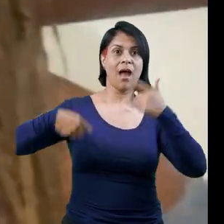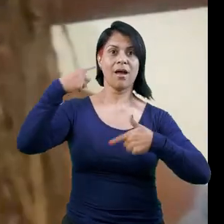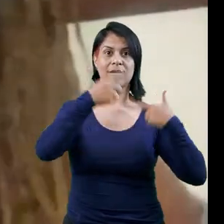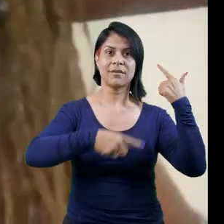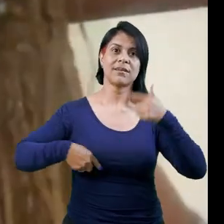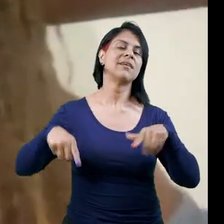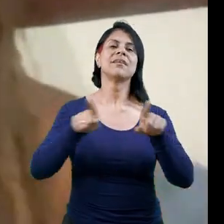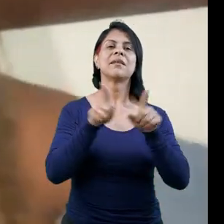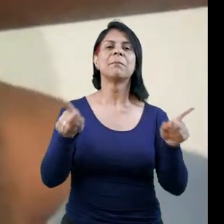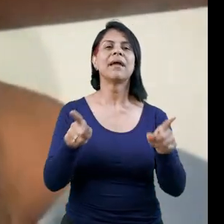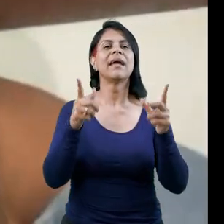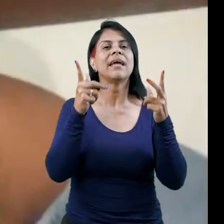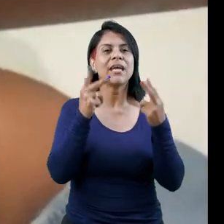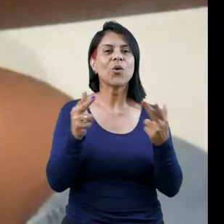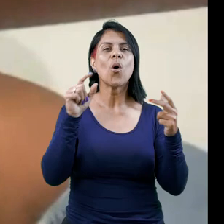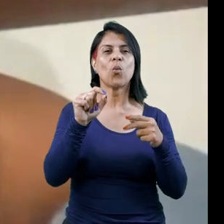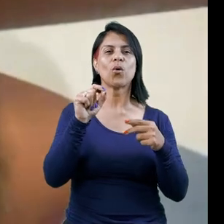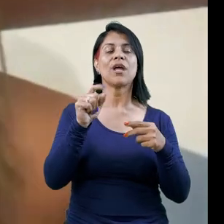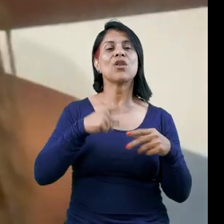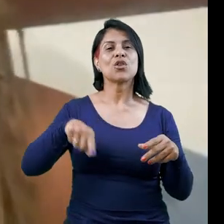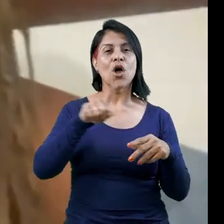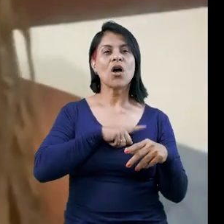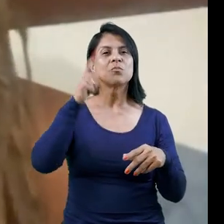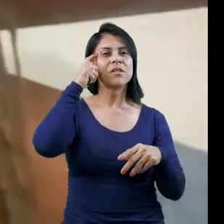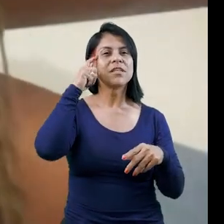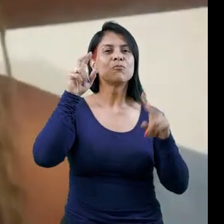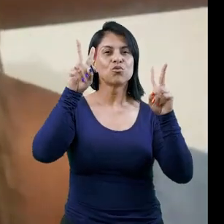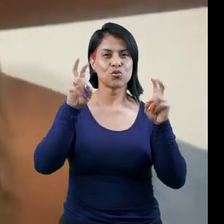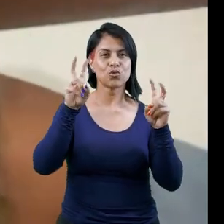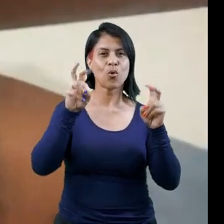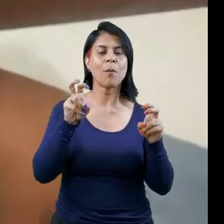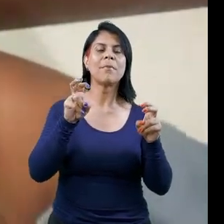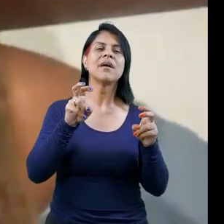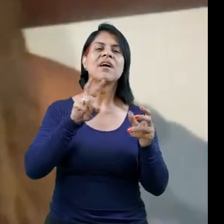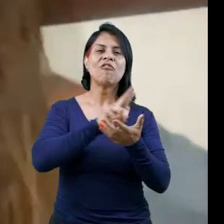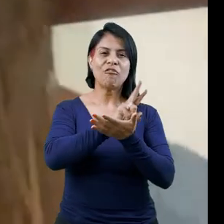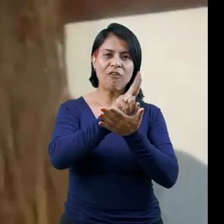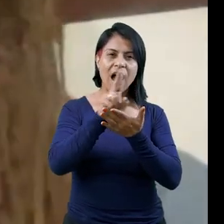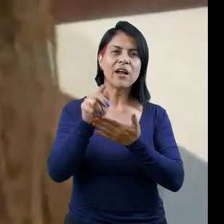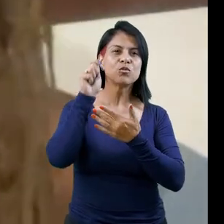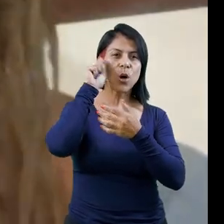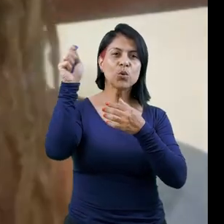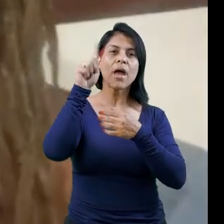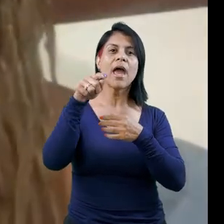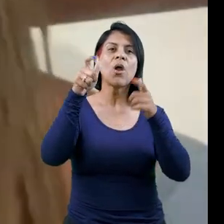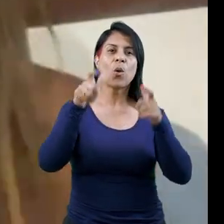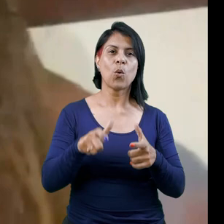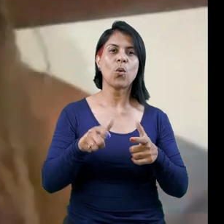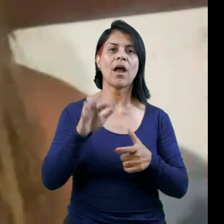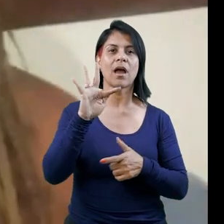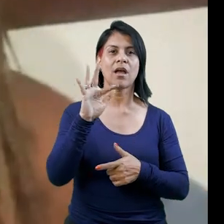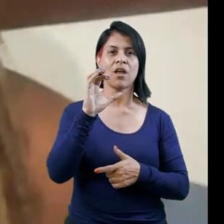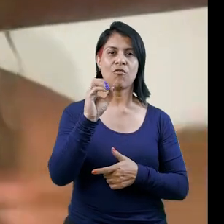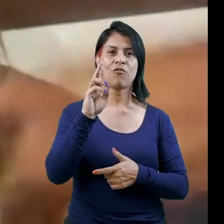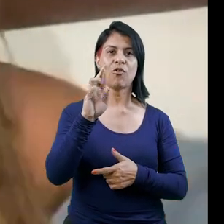acordar uma corpa? Já me lembro de Pedra Silva, de Fortal, estado Fortaleza.